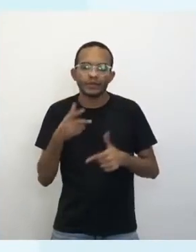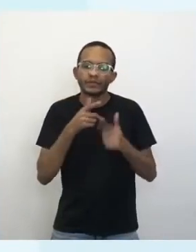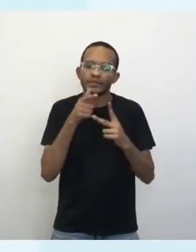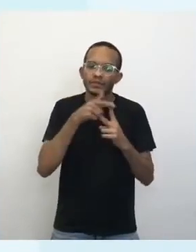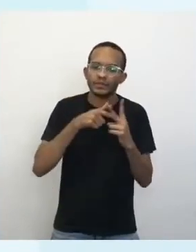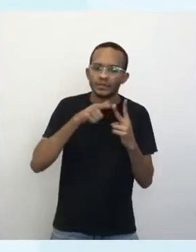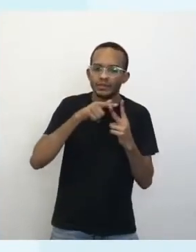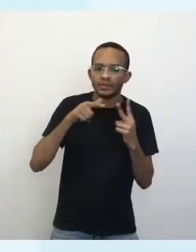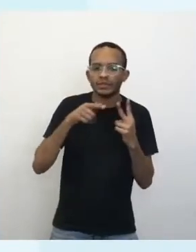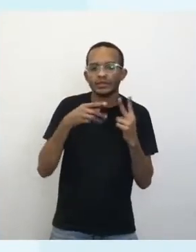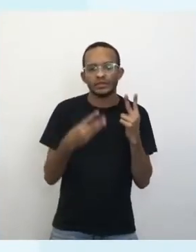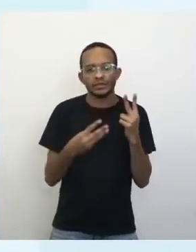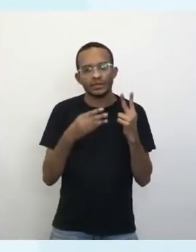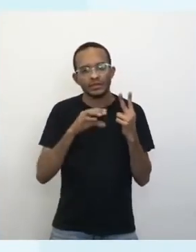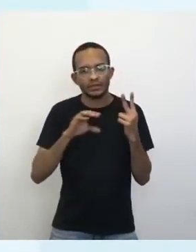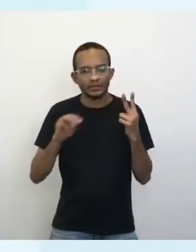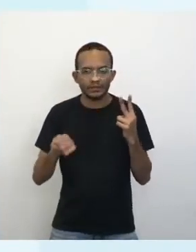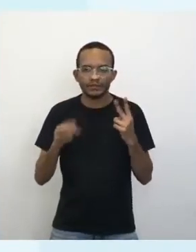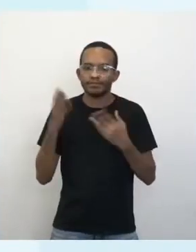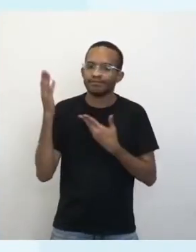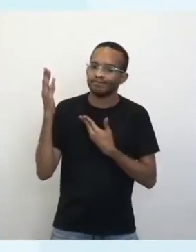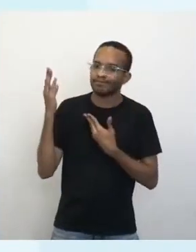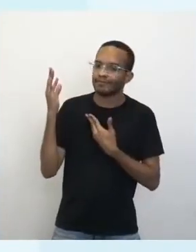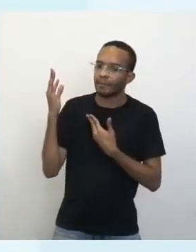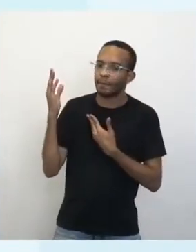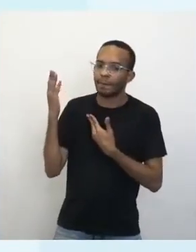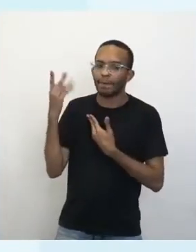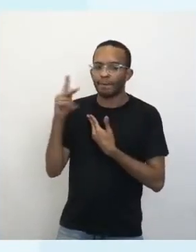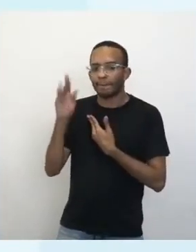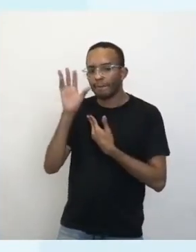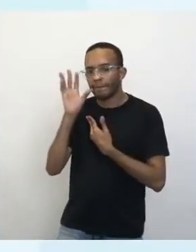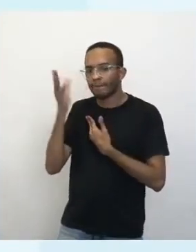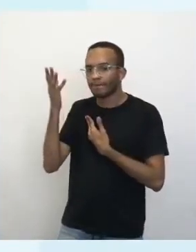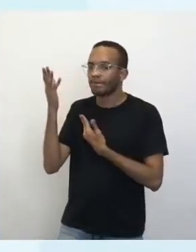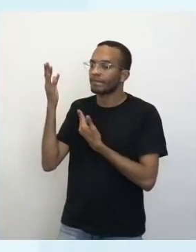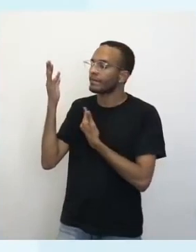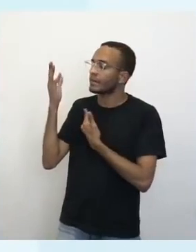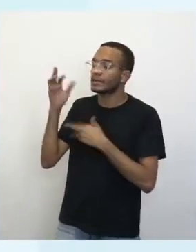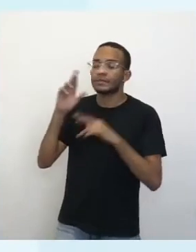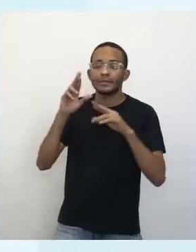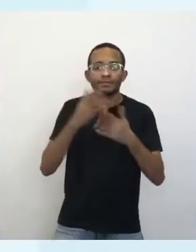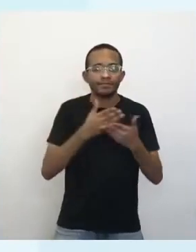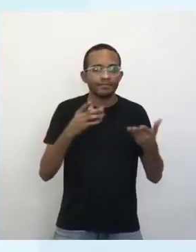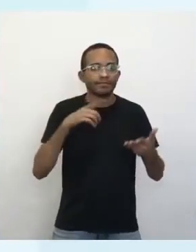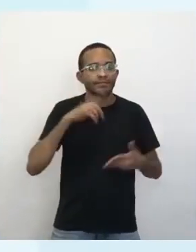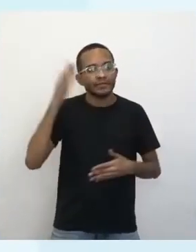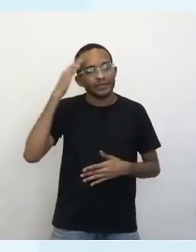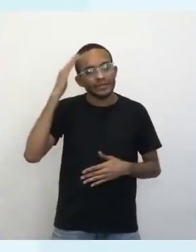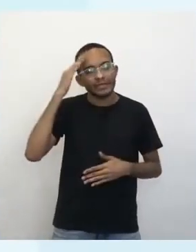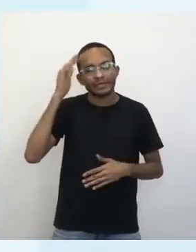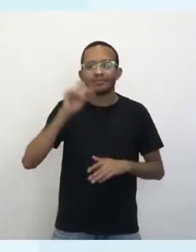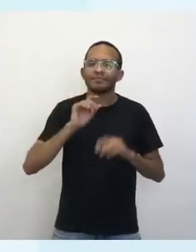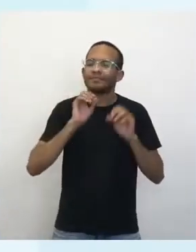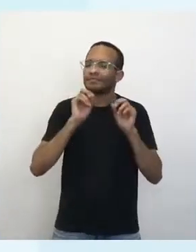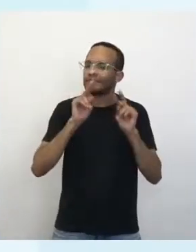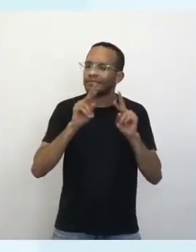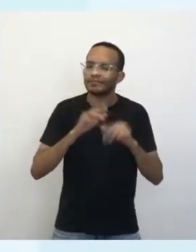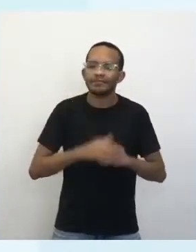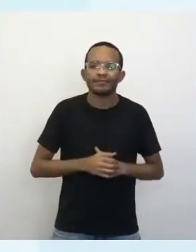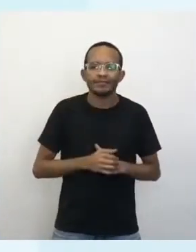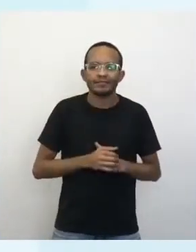3 centímetros. Então, está aqui a resolução dessa atividade. Espero que você tenha entendido